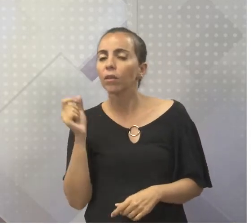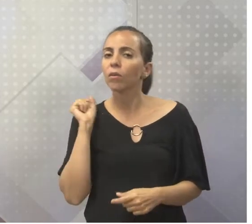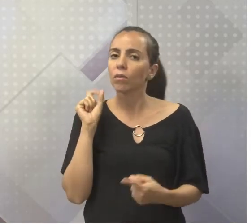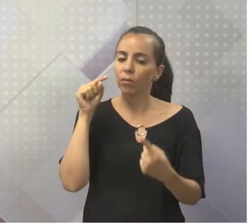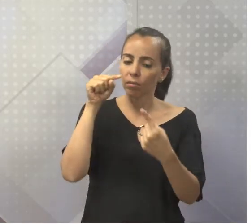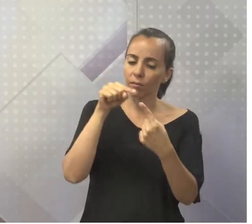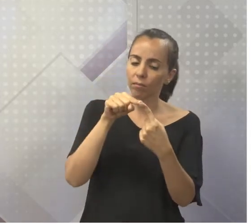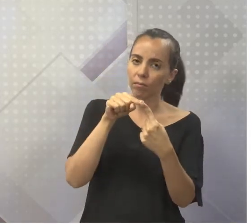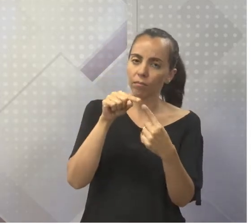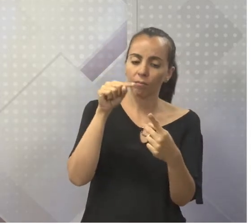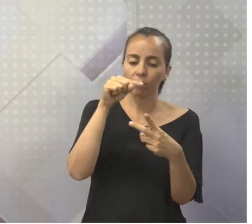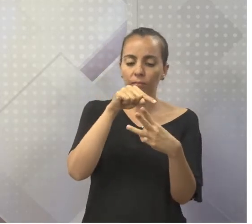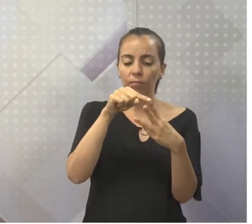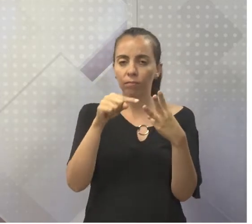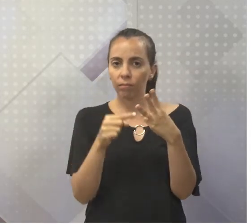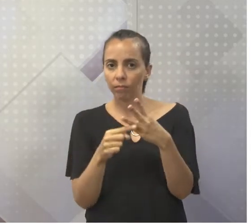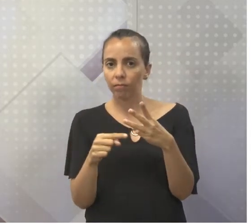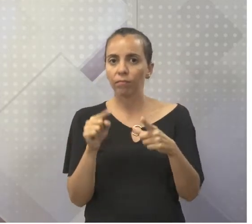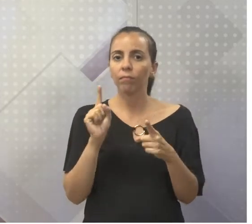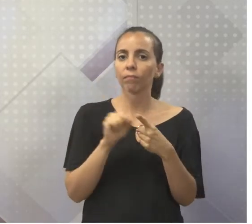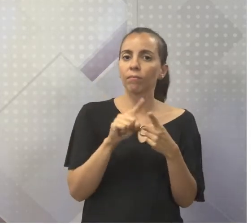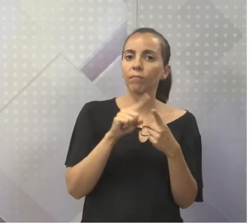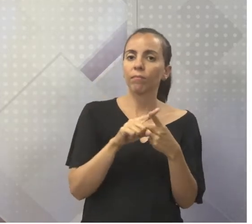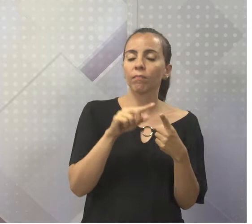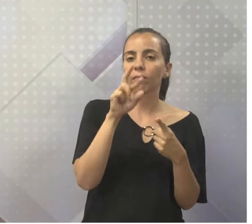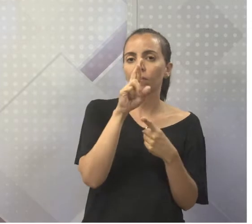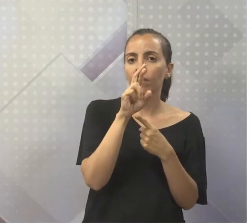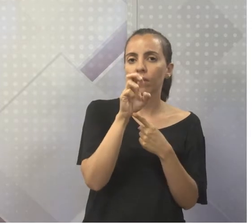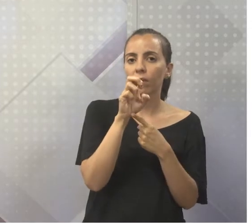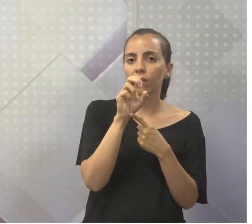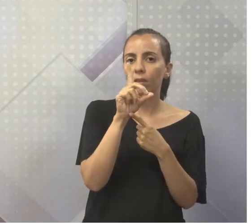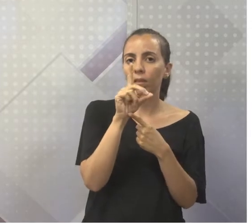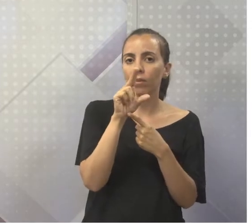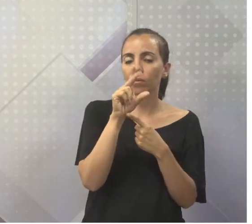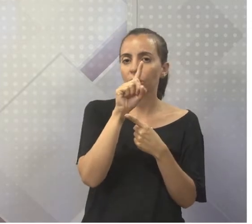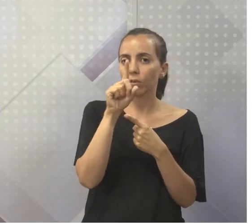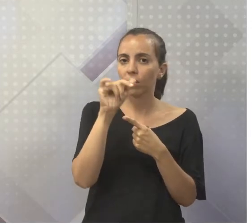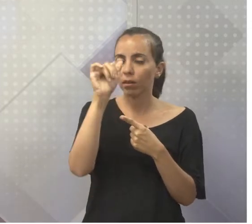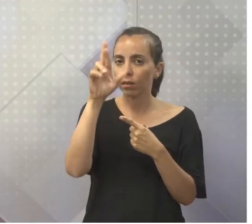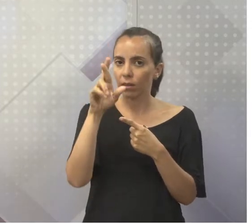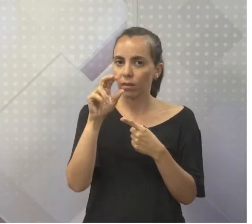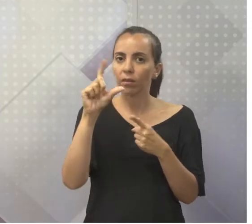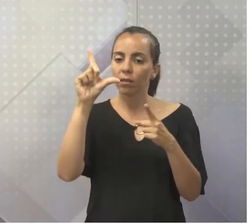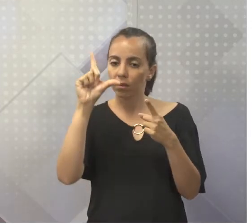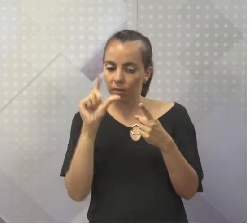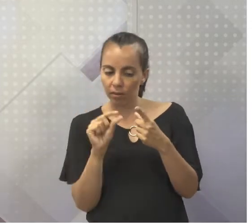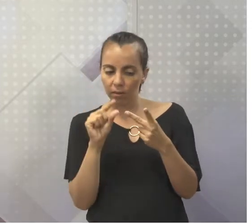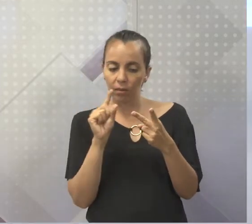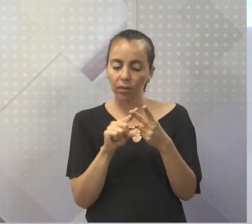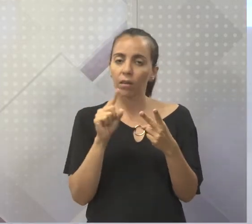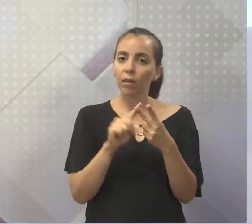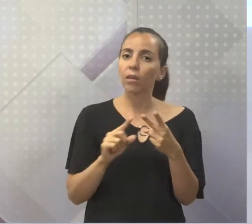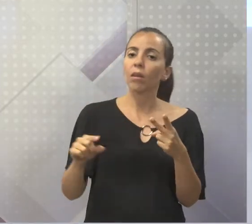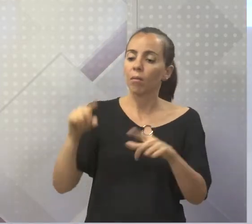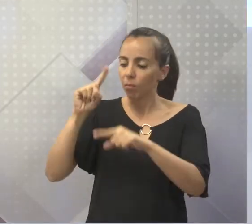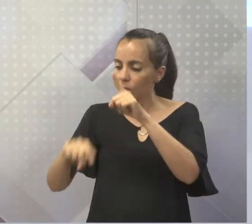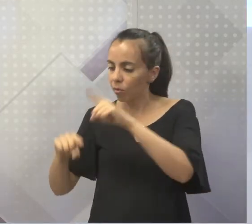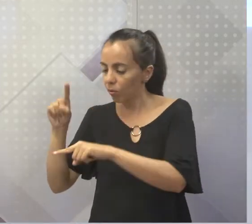erres a reduzir e reutilizar e reciclar